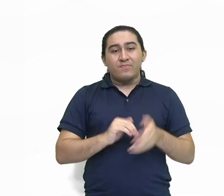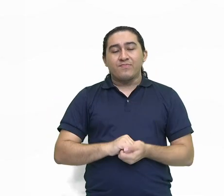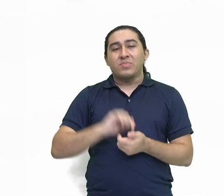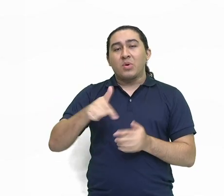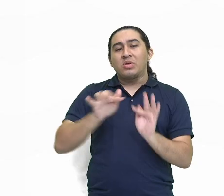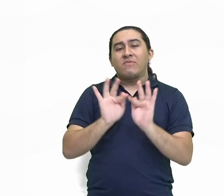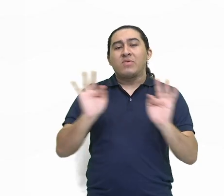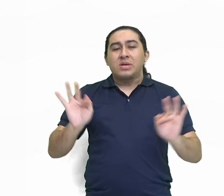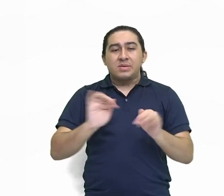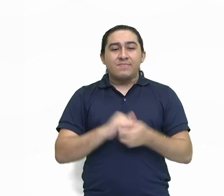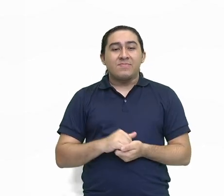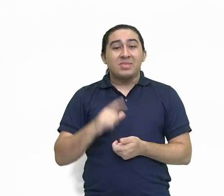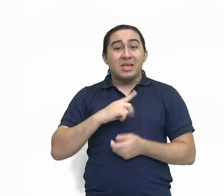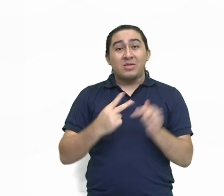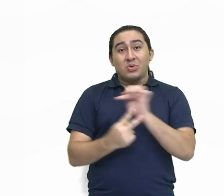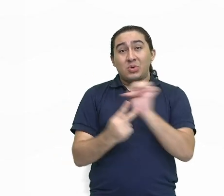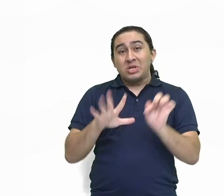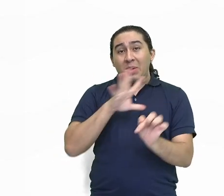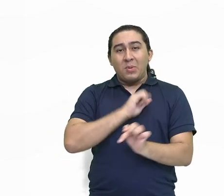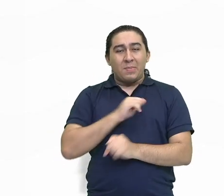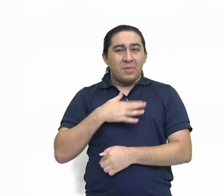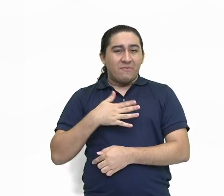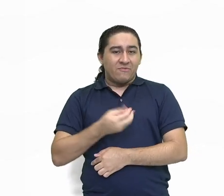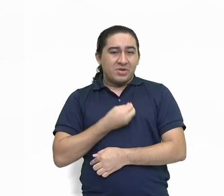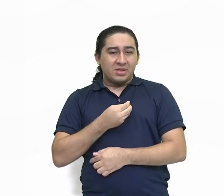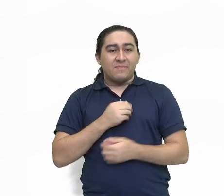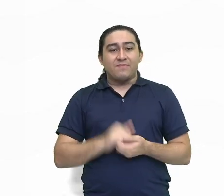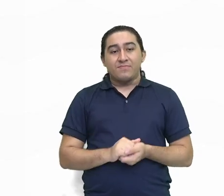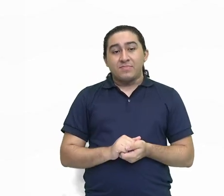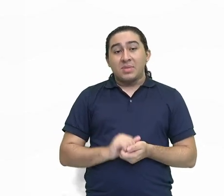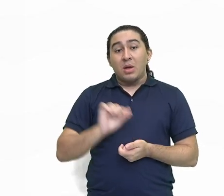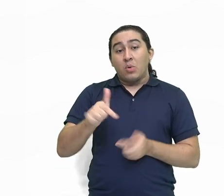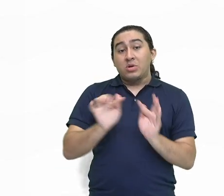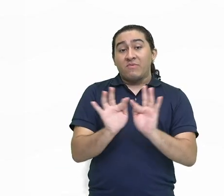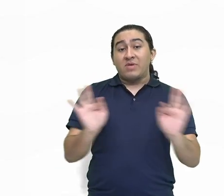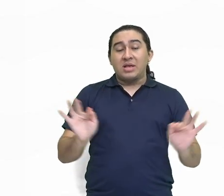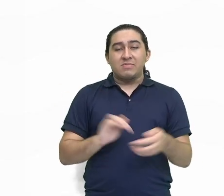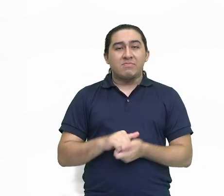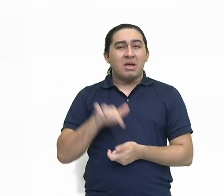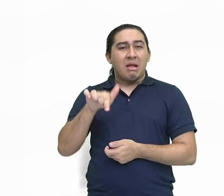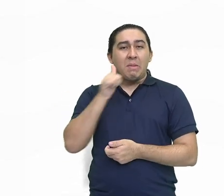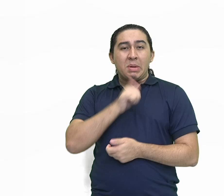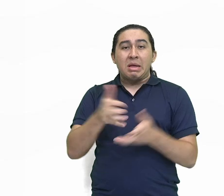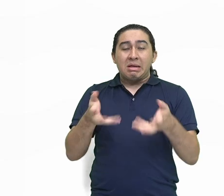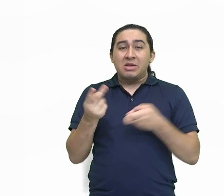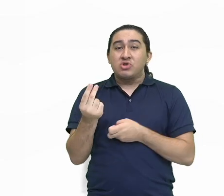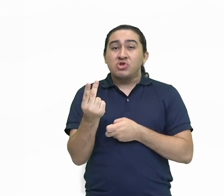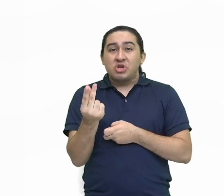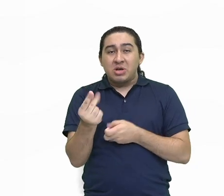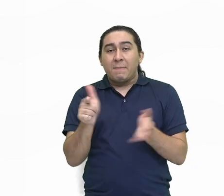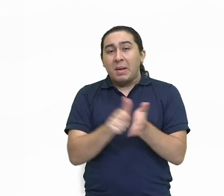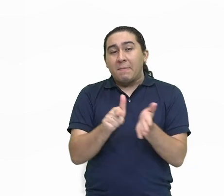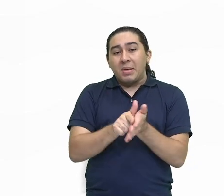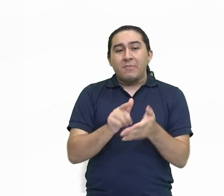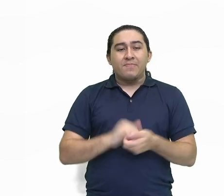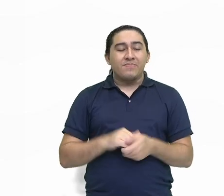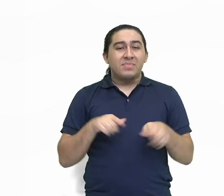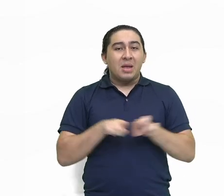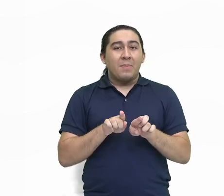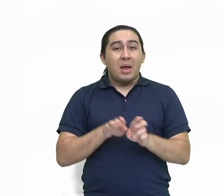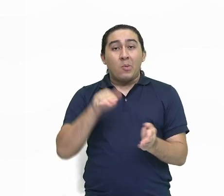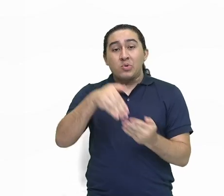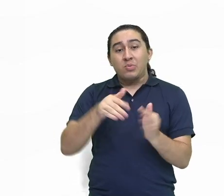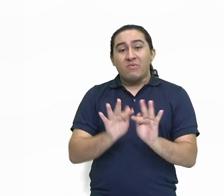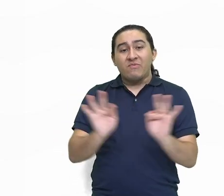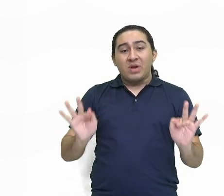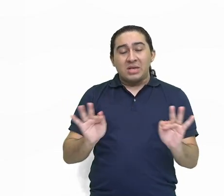existem dois amores na minha vida. A penúltima: ela queria dinheiro em espécie e precisamos de cautela. Vamos